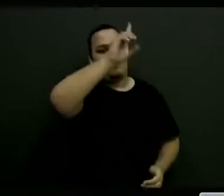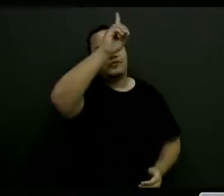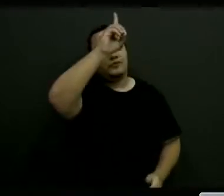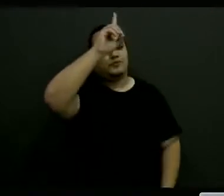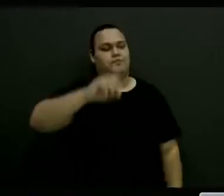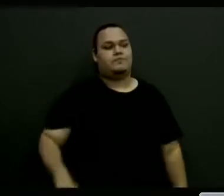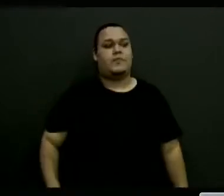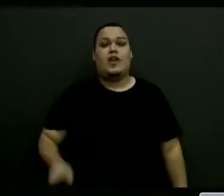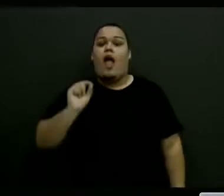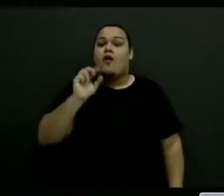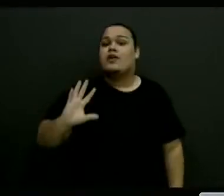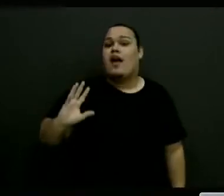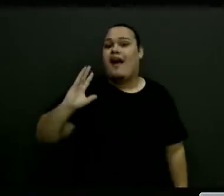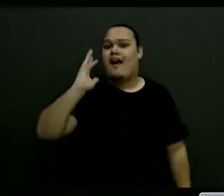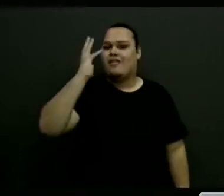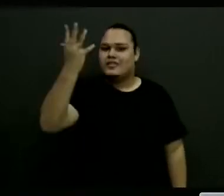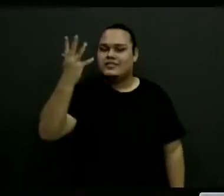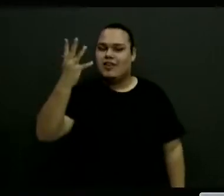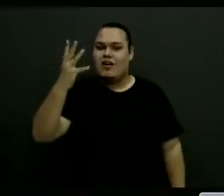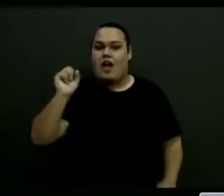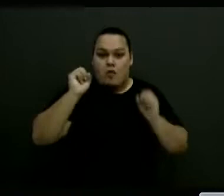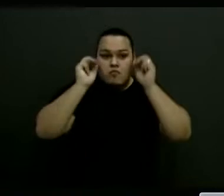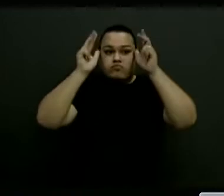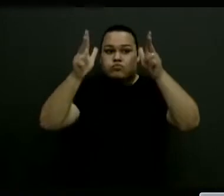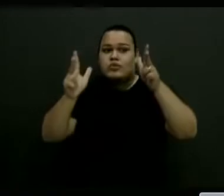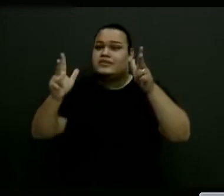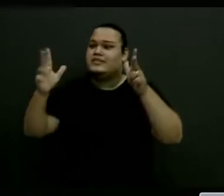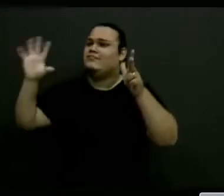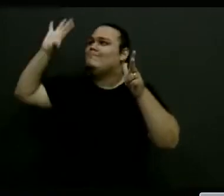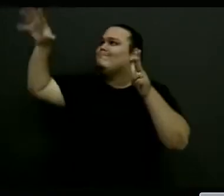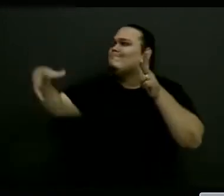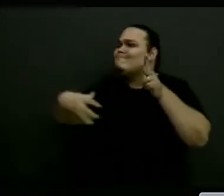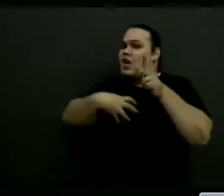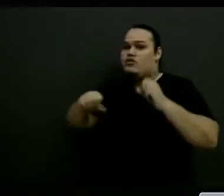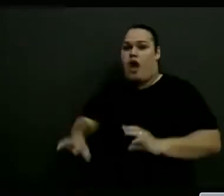Sinai, com as tábuas do testemunho nas suas mãos,